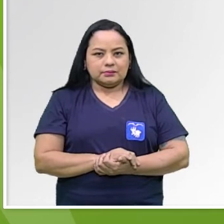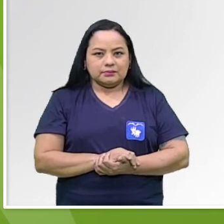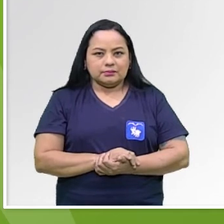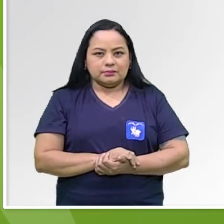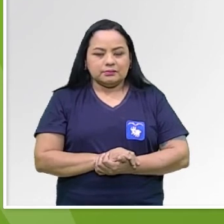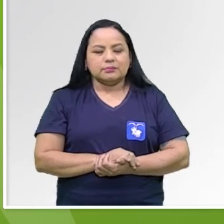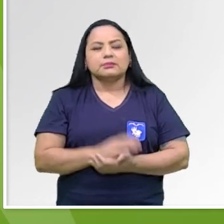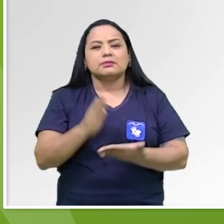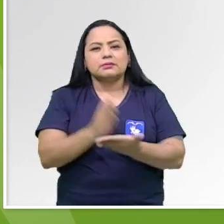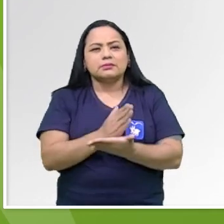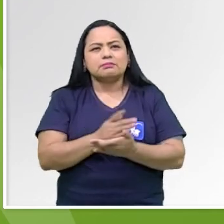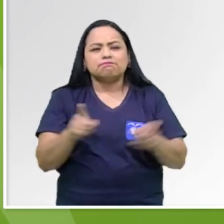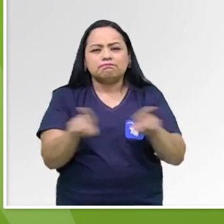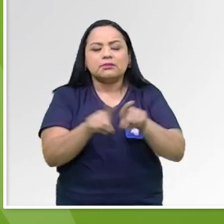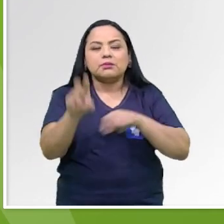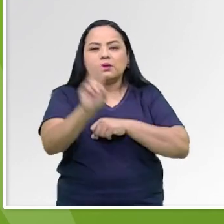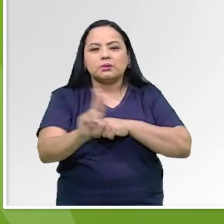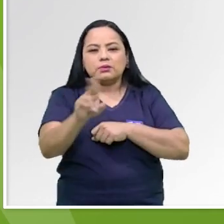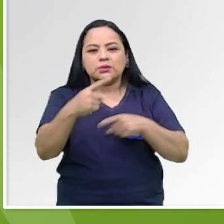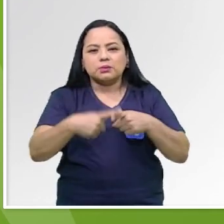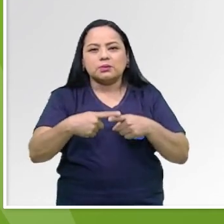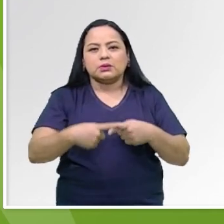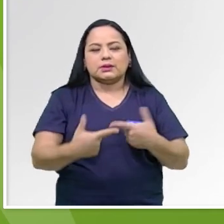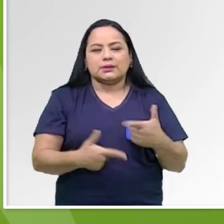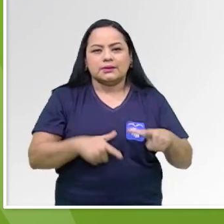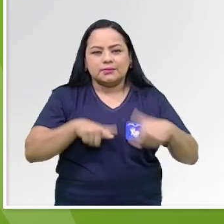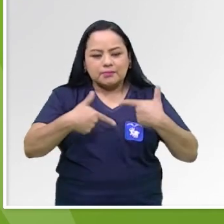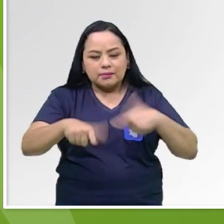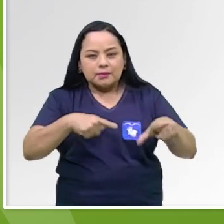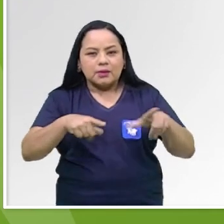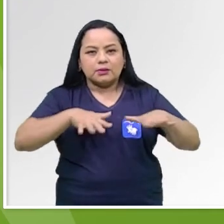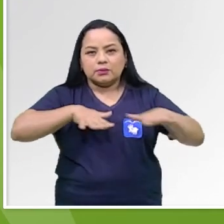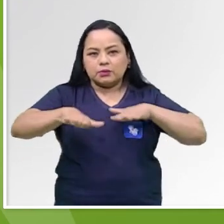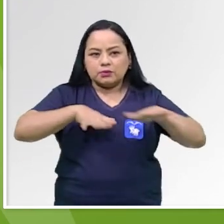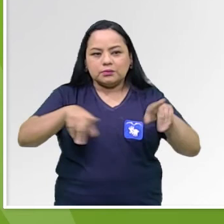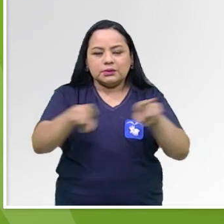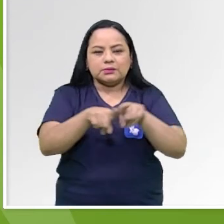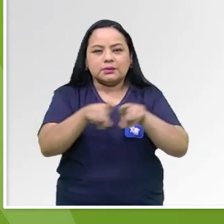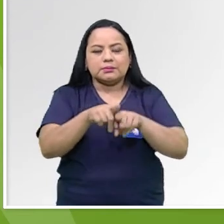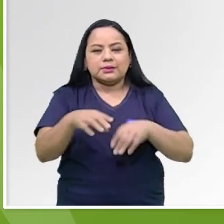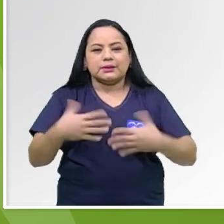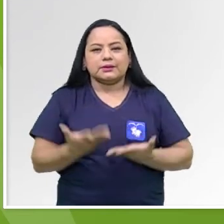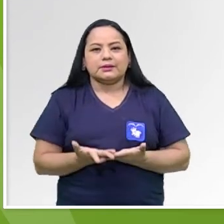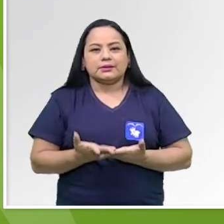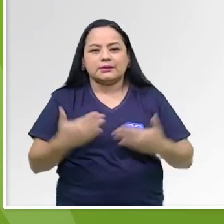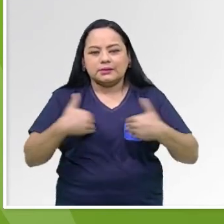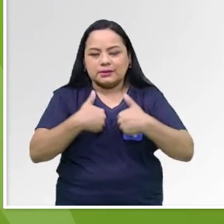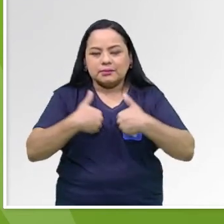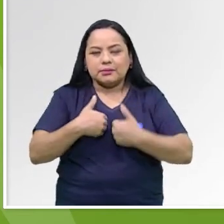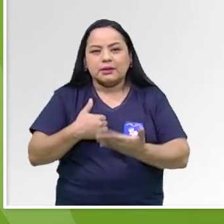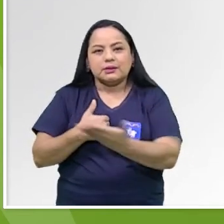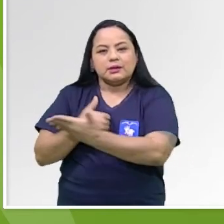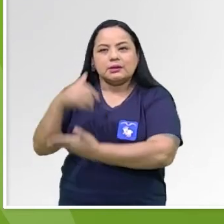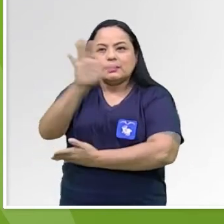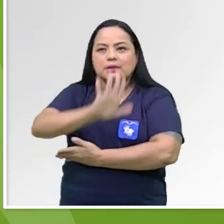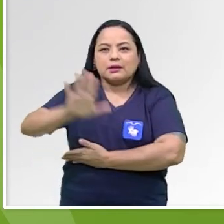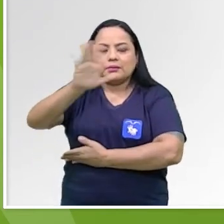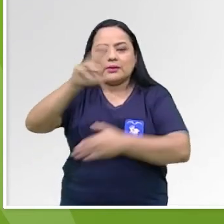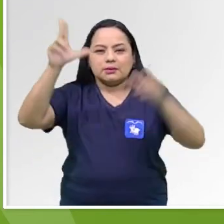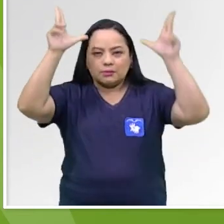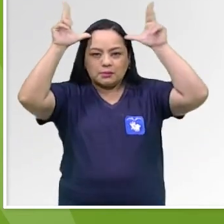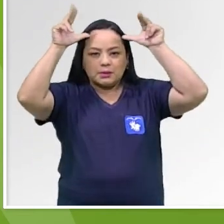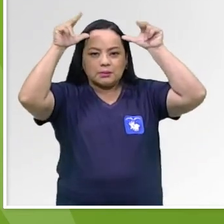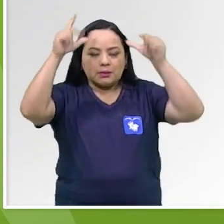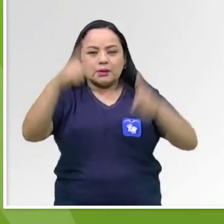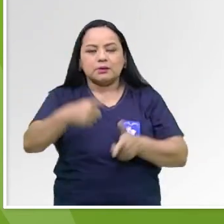Também usamos ali para trabalho e locomoção alguns animais. A gente vê na imagem os cavalos, então eles foram os